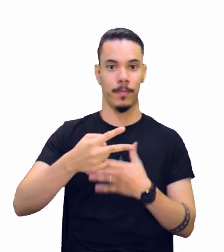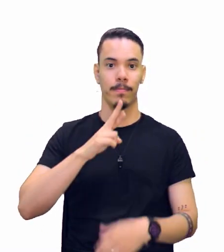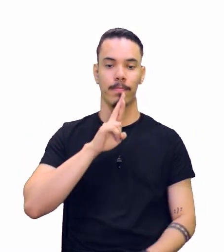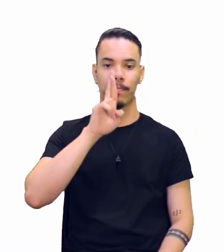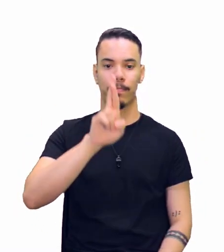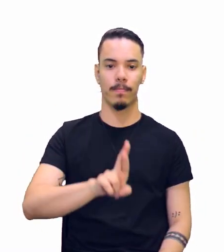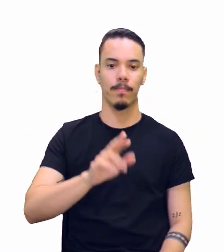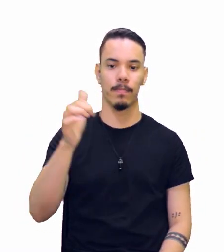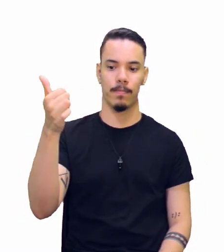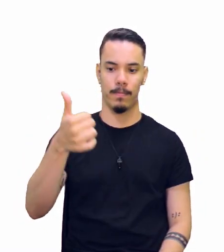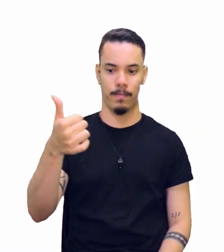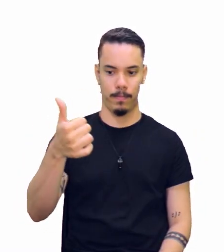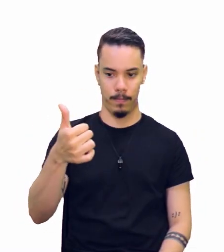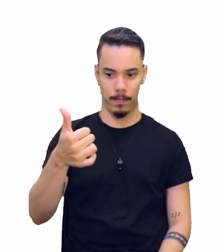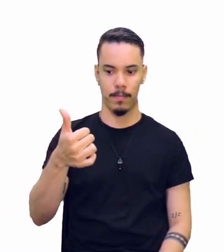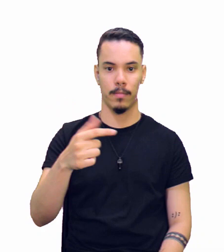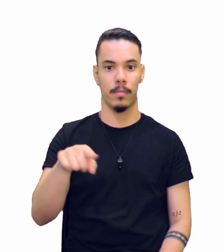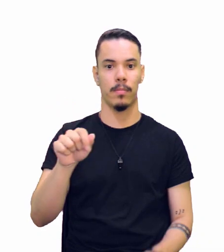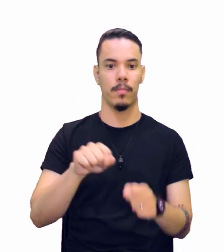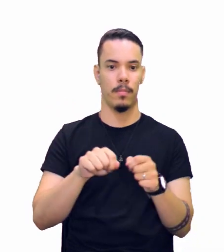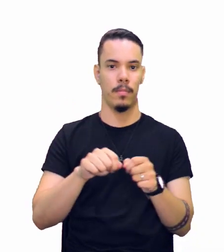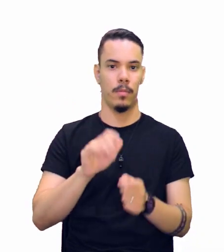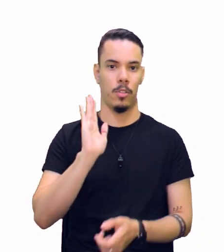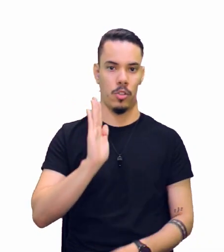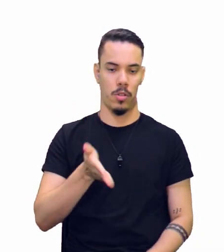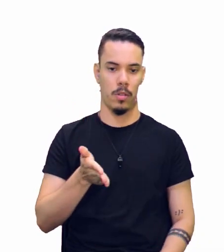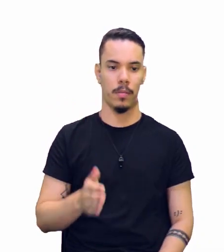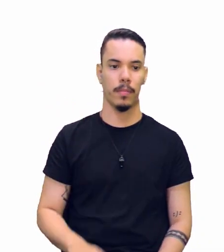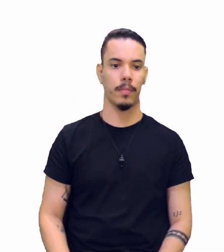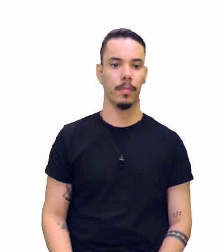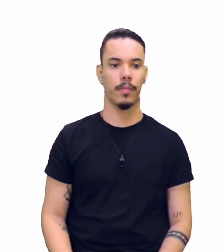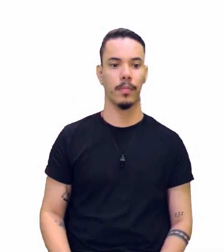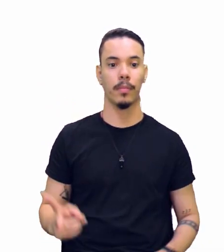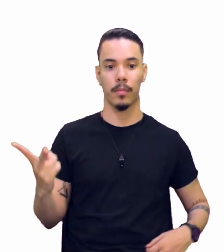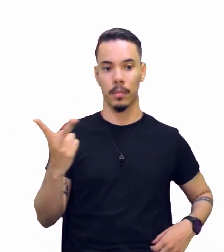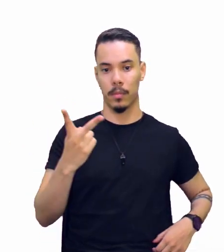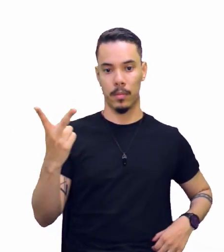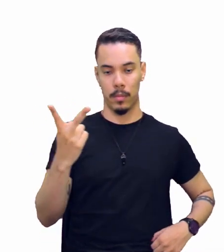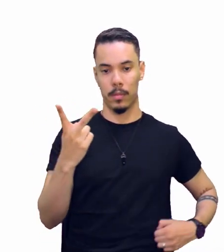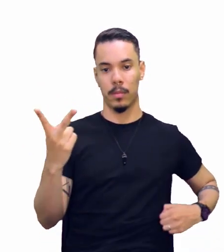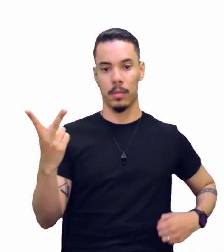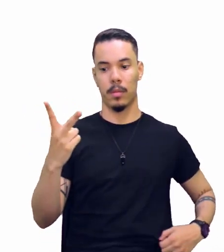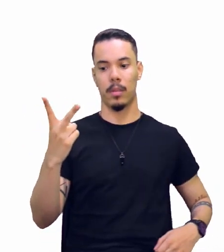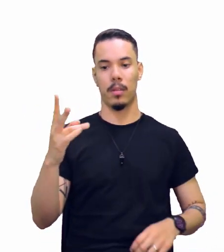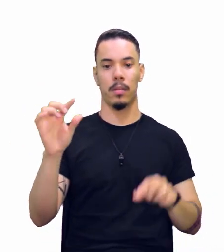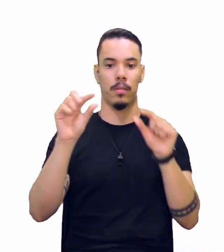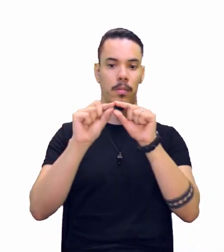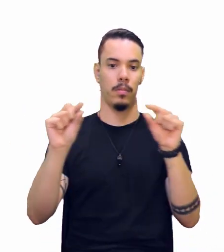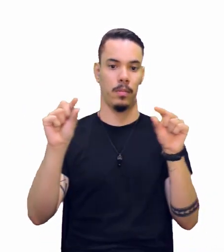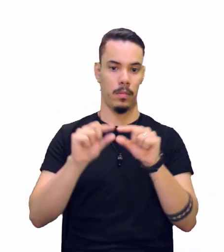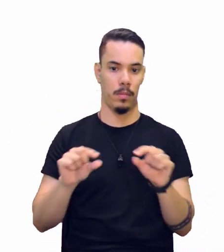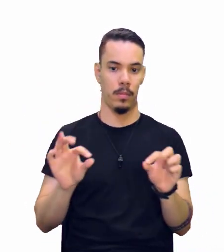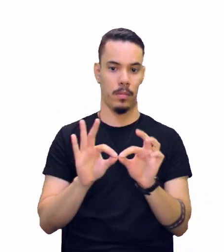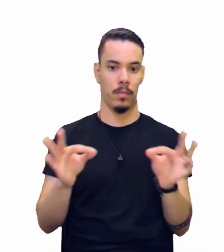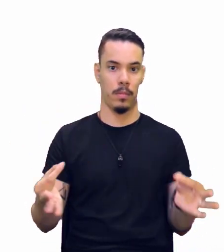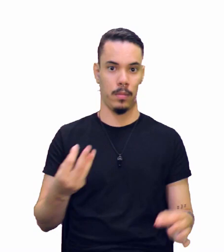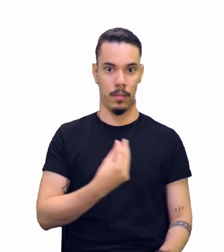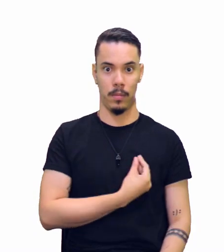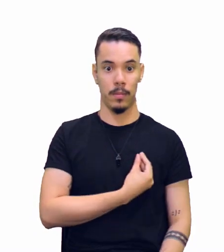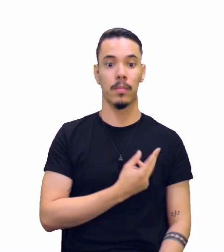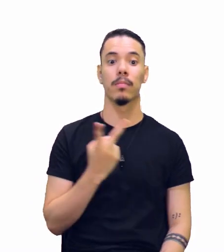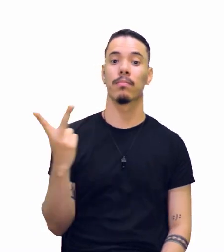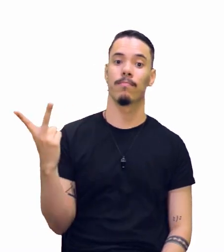da primeira condição que você fez. Essas duas frases, elas são formadas por simple present,